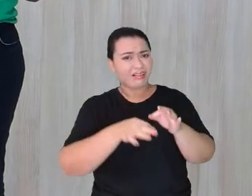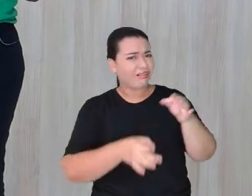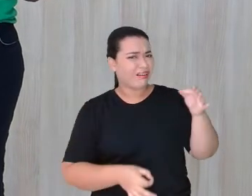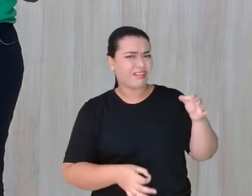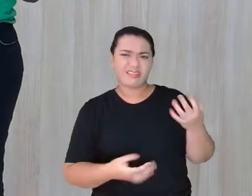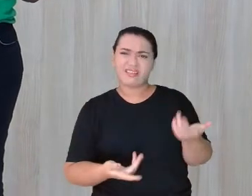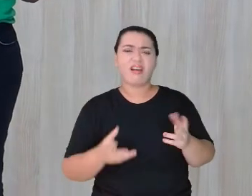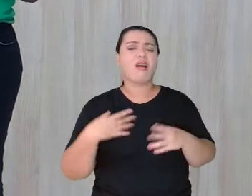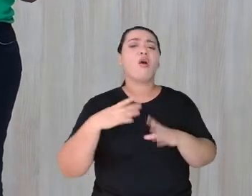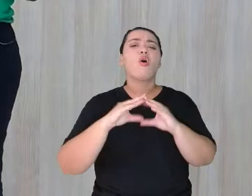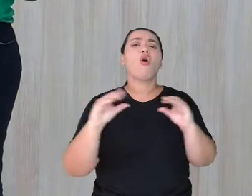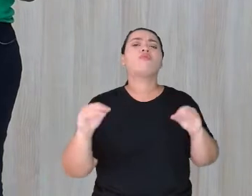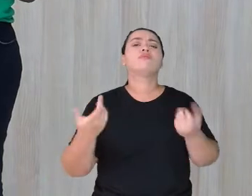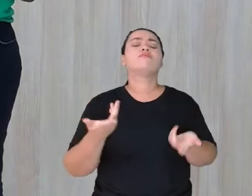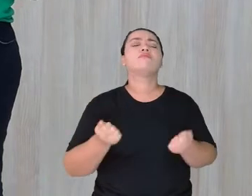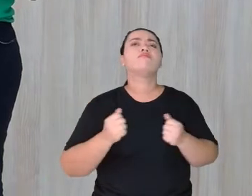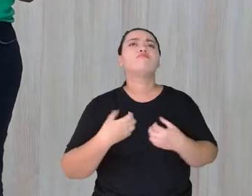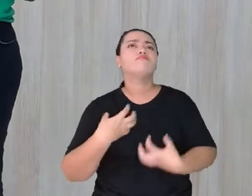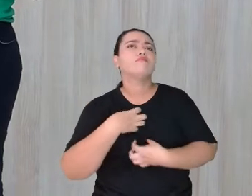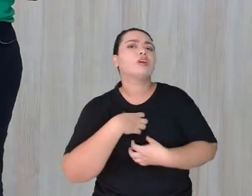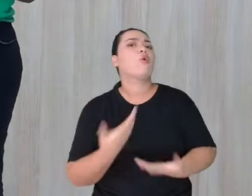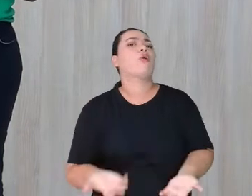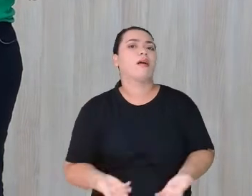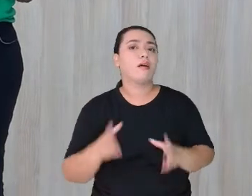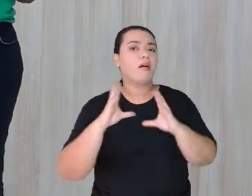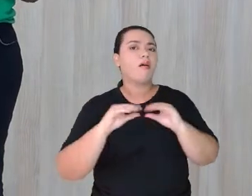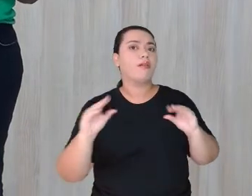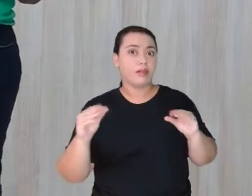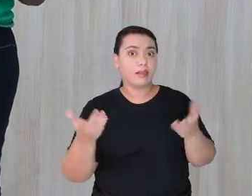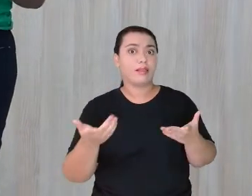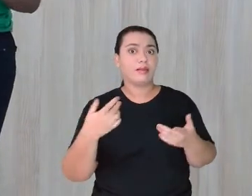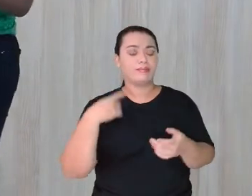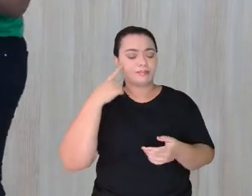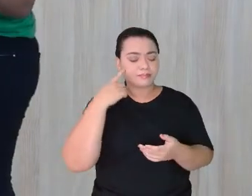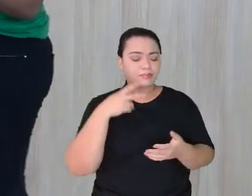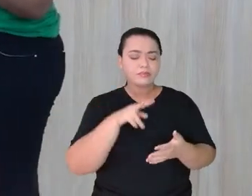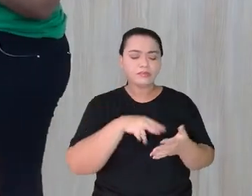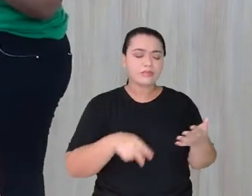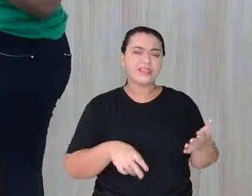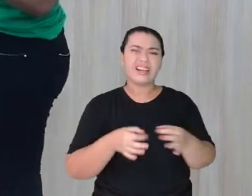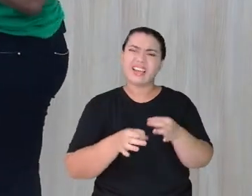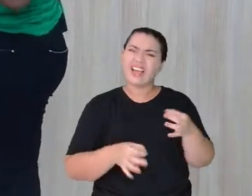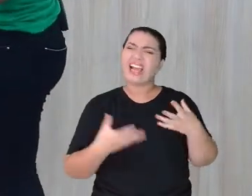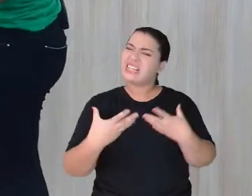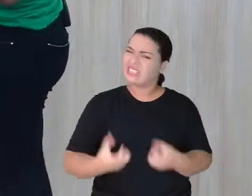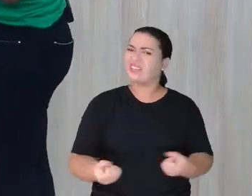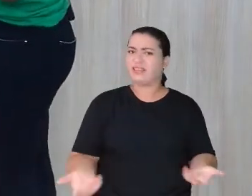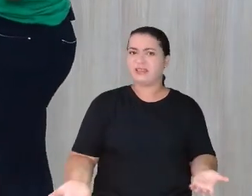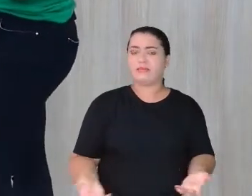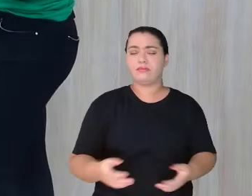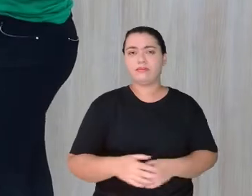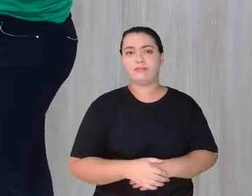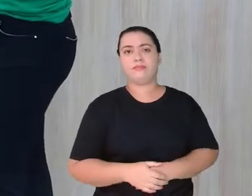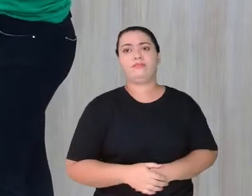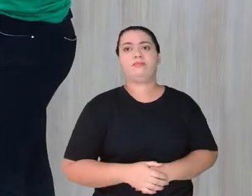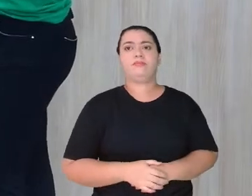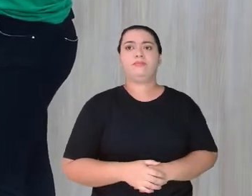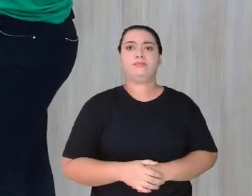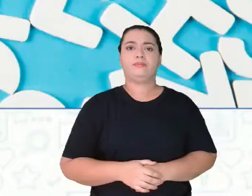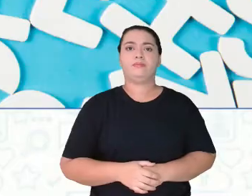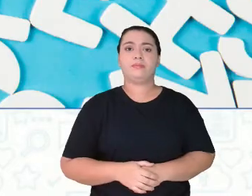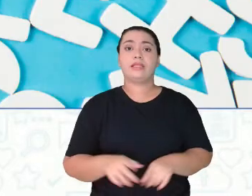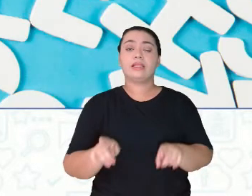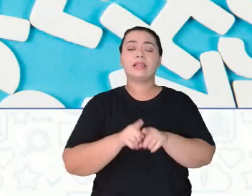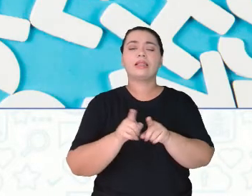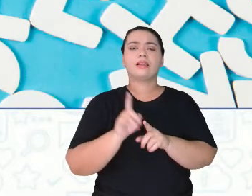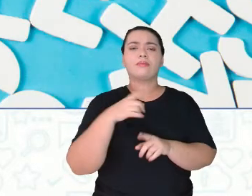para ele ler 2, né? A gente sempre tem que pensar também em quem está recebendo o nosso texto. É cansativo, mas é necessário.